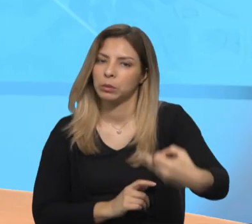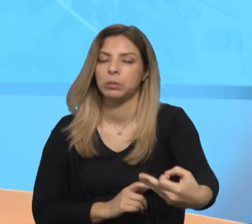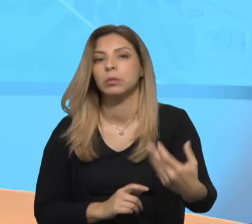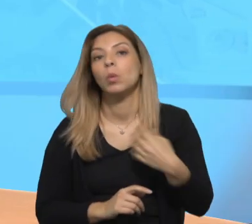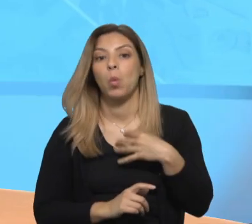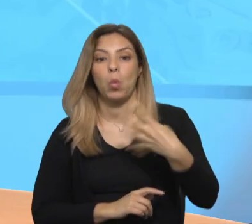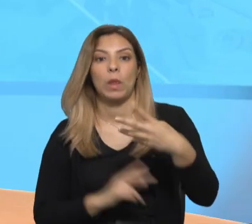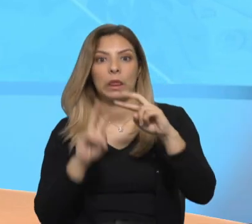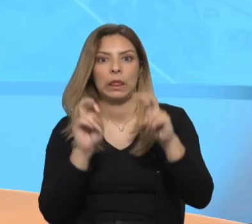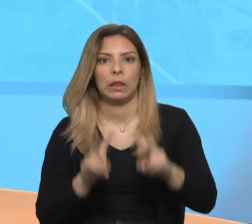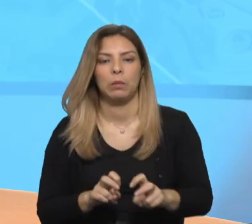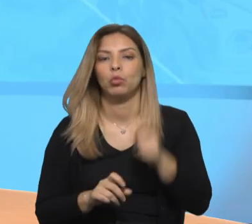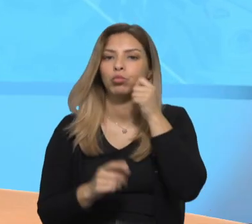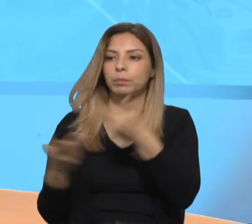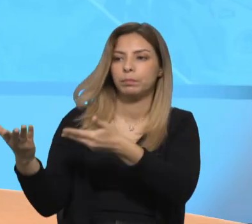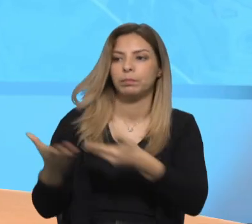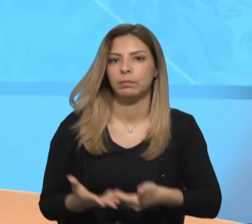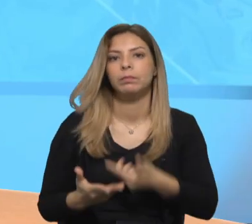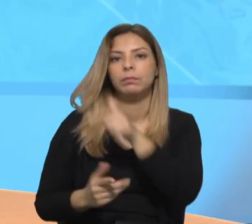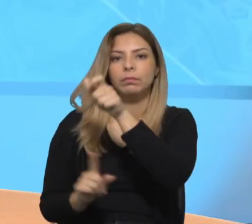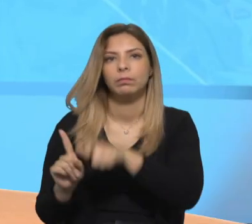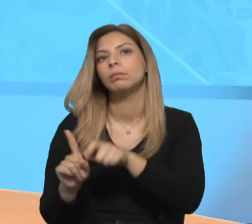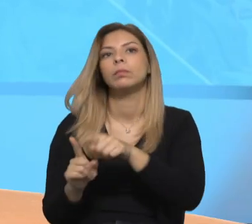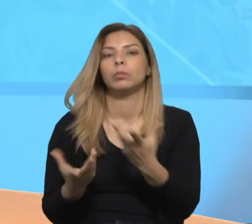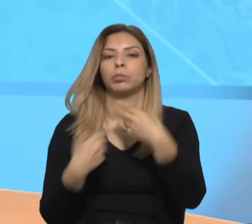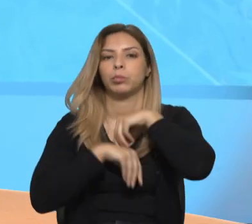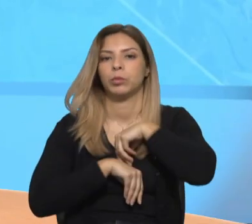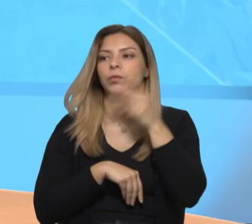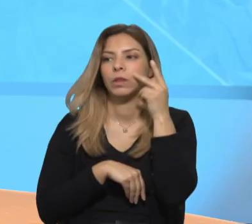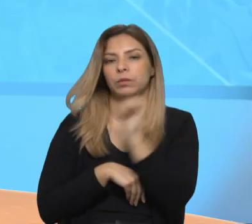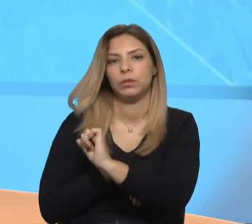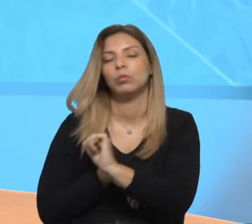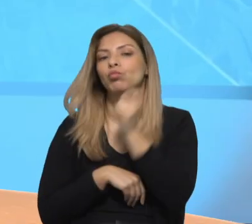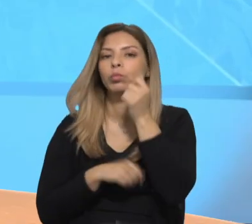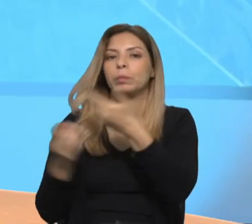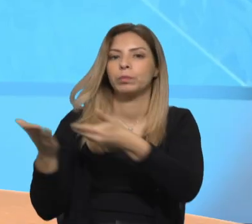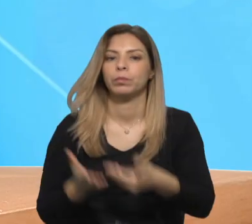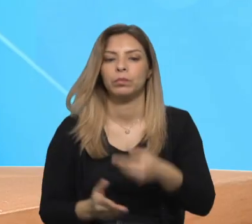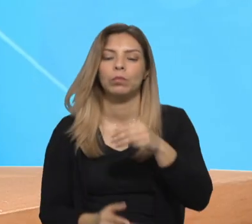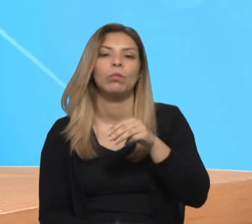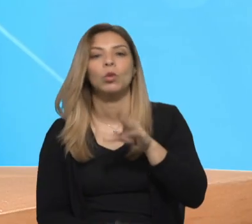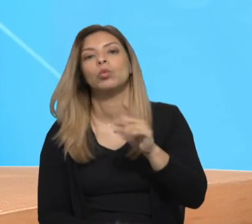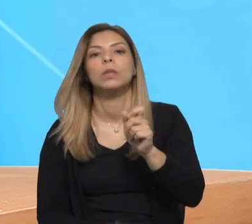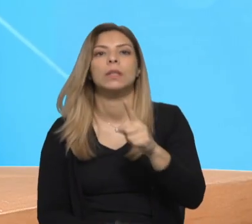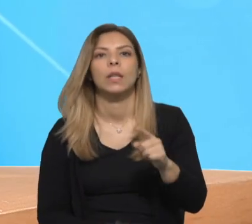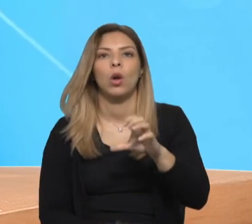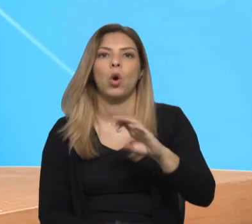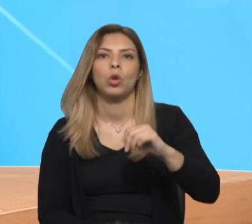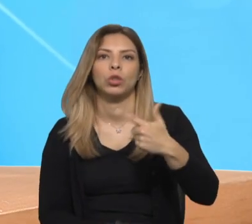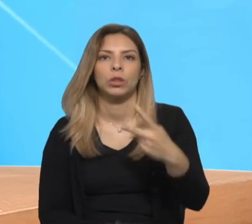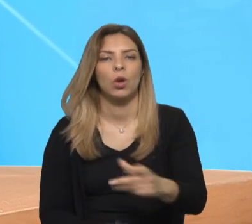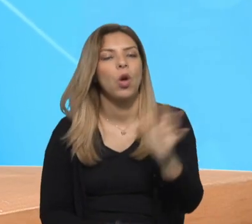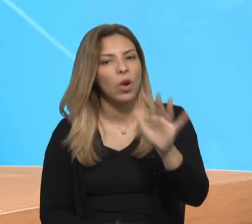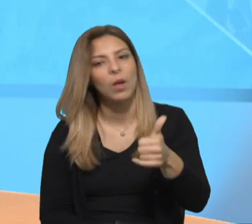um convidado, porque todos reúne no seu percurso de vida. O nosso convidado, José Maria Carneiro Costa, cumprimento, muito boa tarde. Muito boa